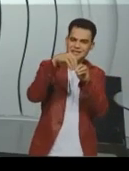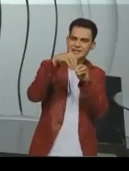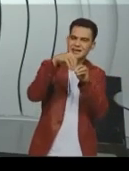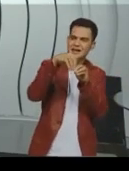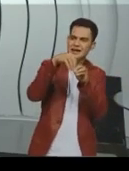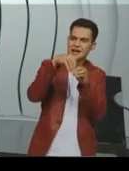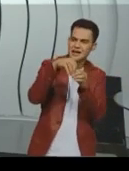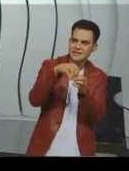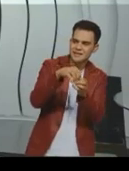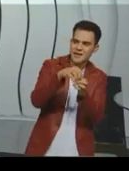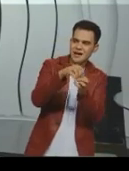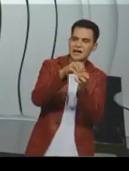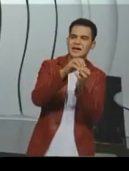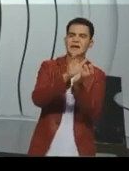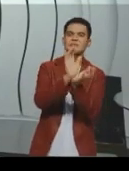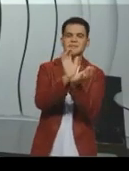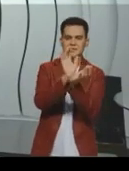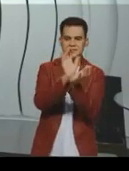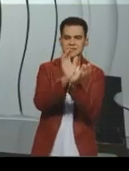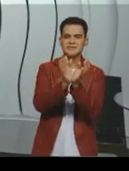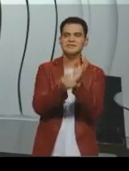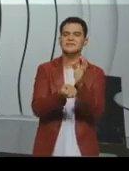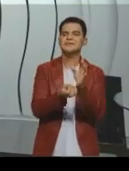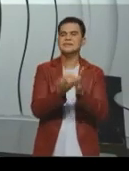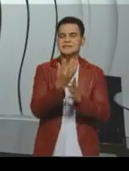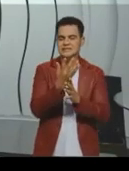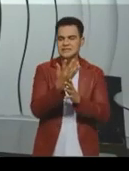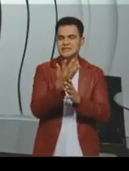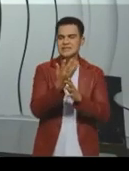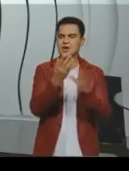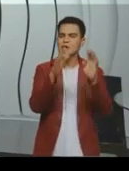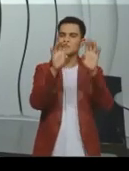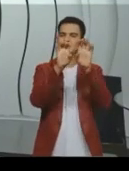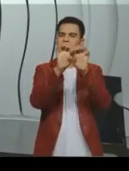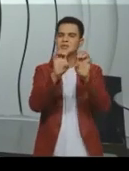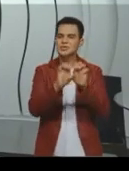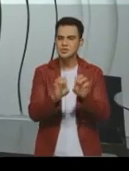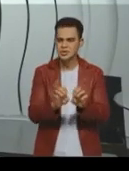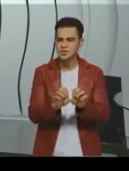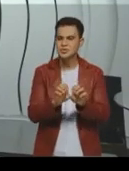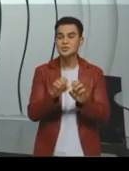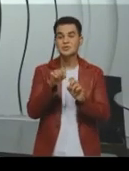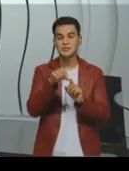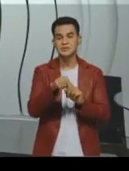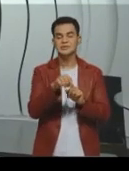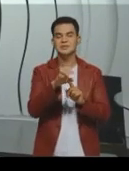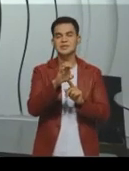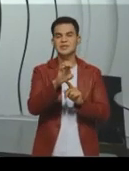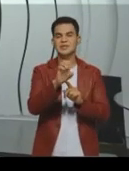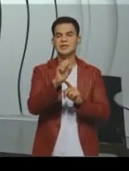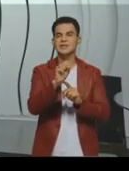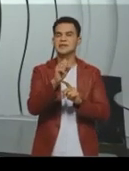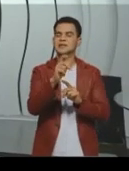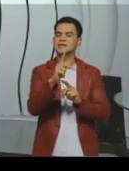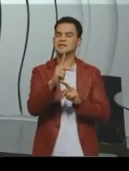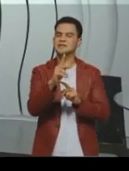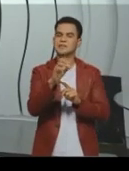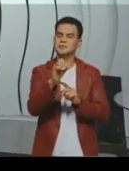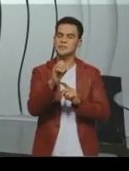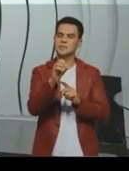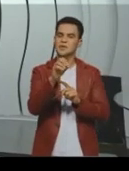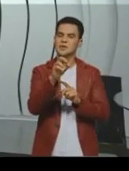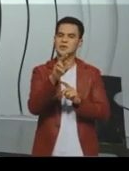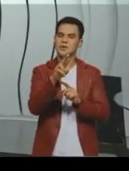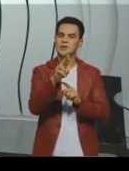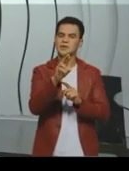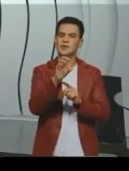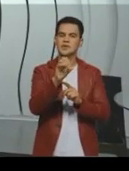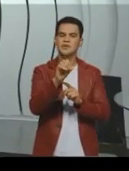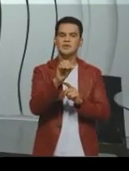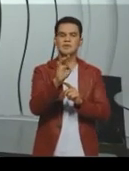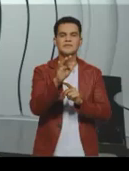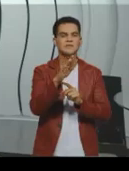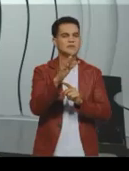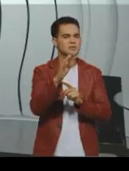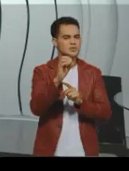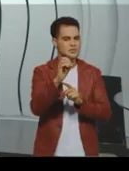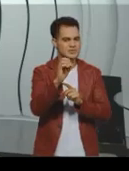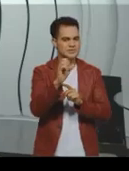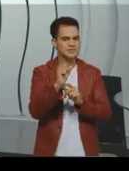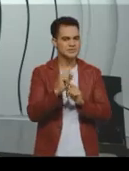se abrir e vai nascer uma estrutura que vai ser o meu esporófito, que vai produzir o quê? Esporos.